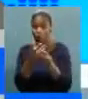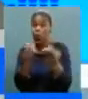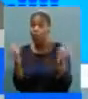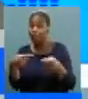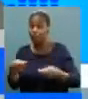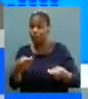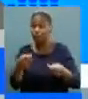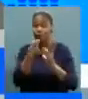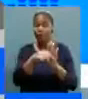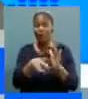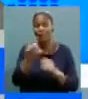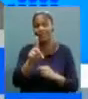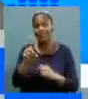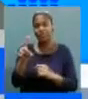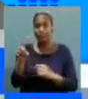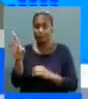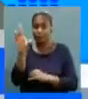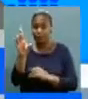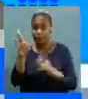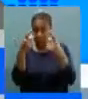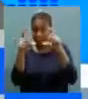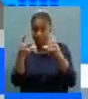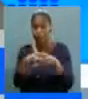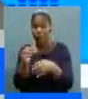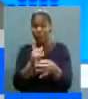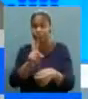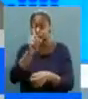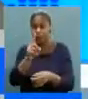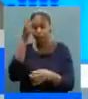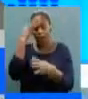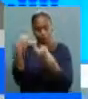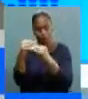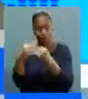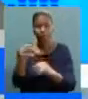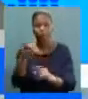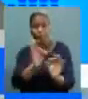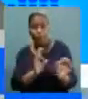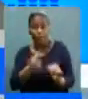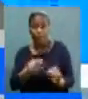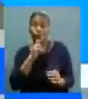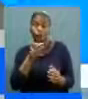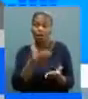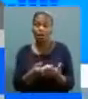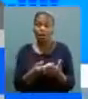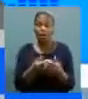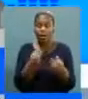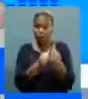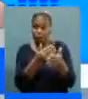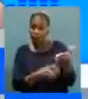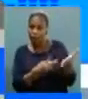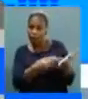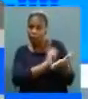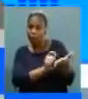foram selecionadas 6 empresas do Barlavento que vão ser capacitadas a estarem aptas para atender a certificação